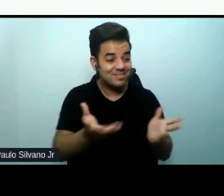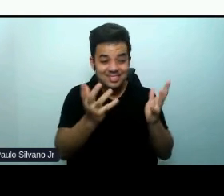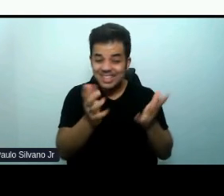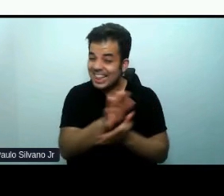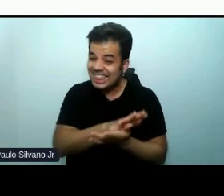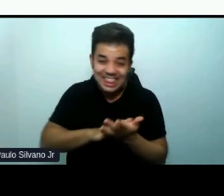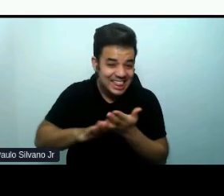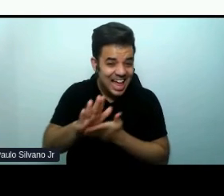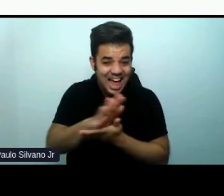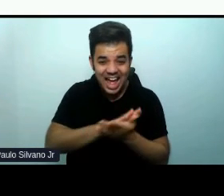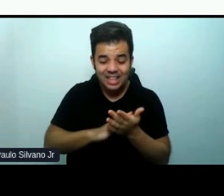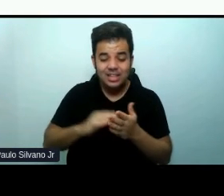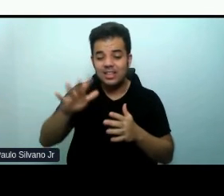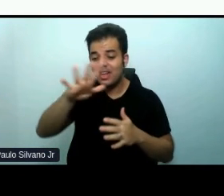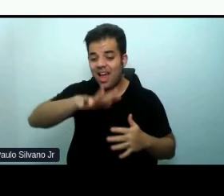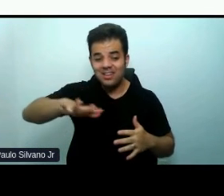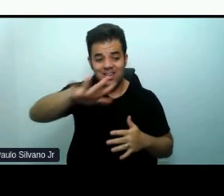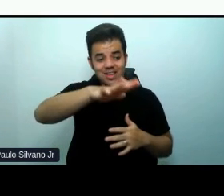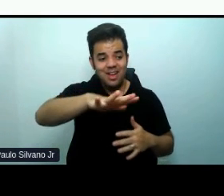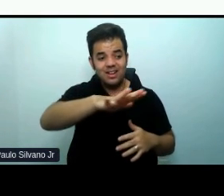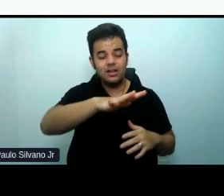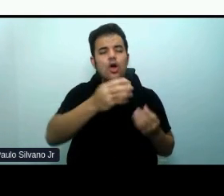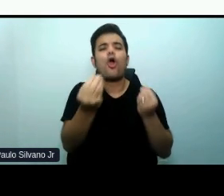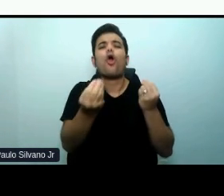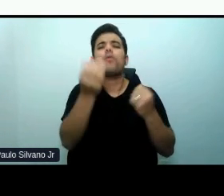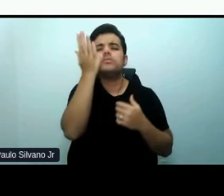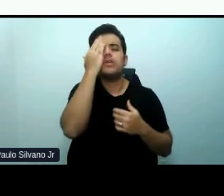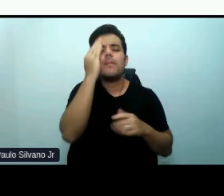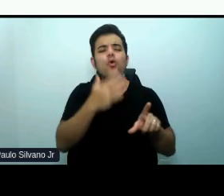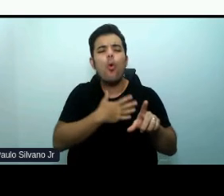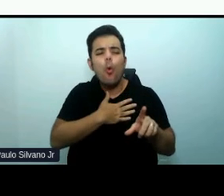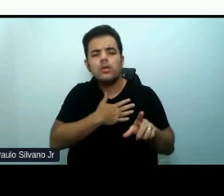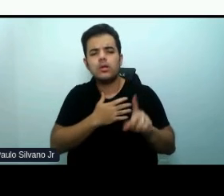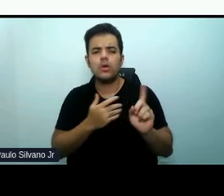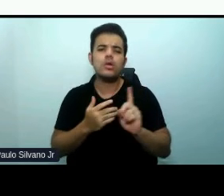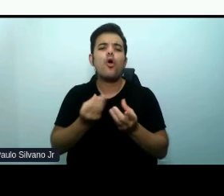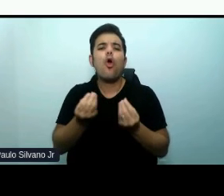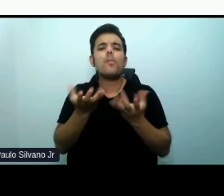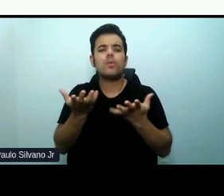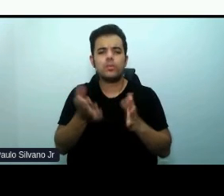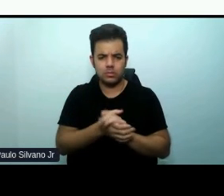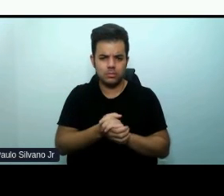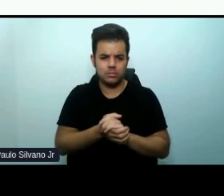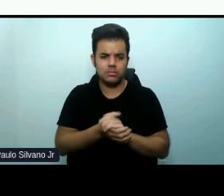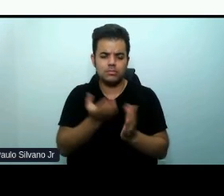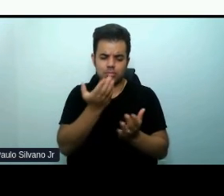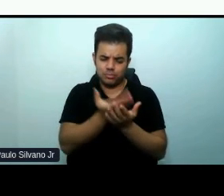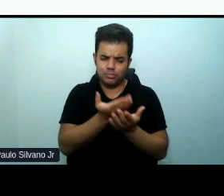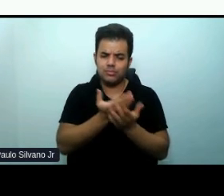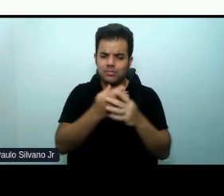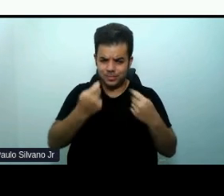a explorar outras áreas, como elas vão saber se elas gostam ou não daquilo?